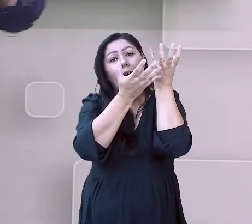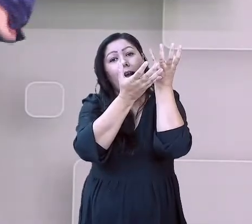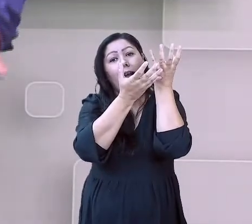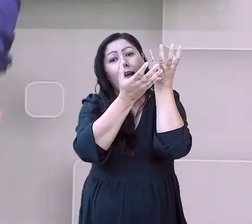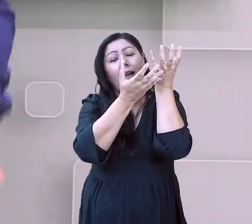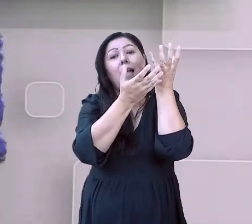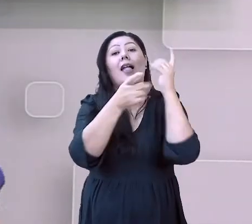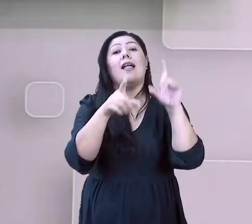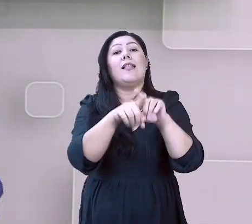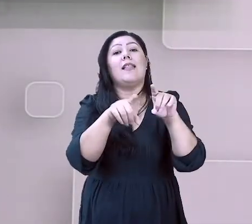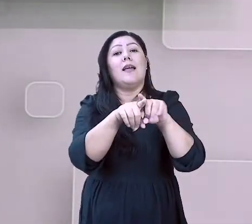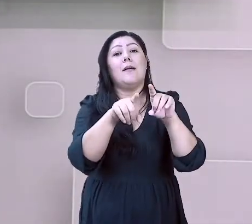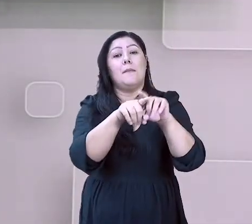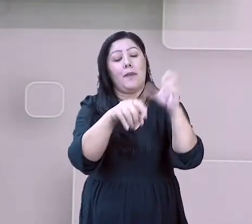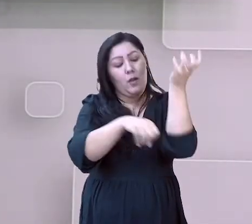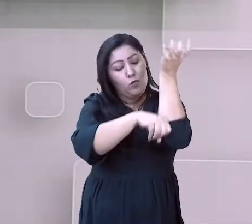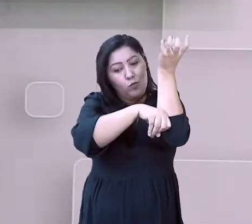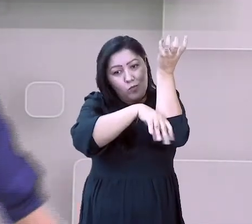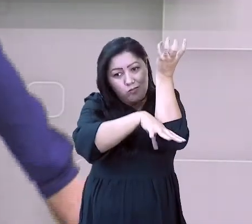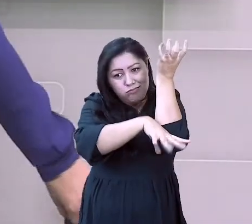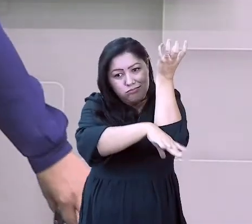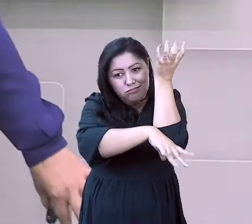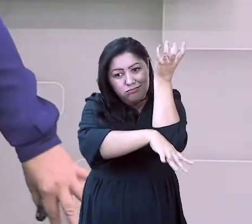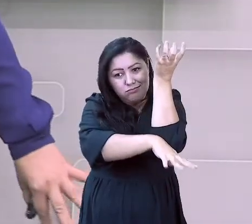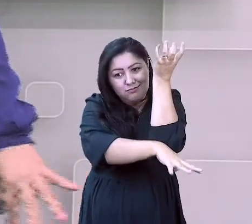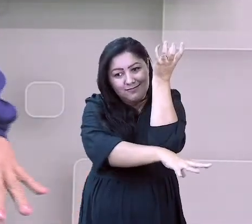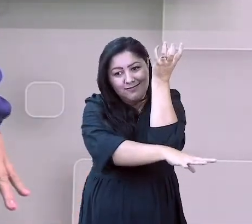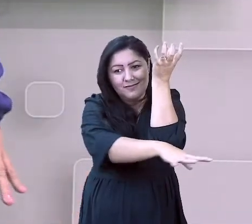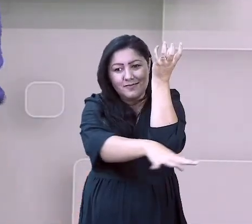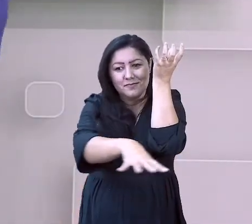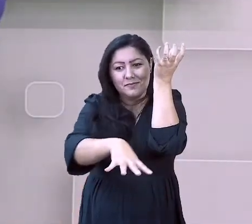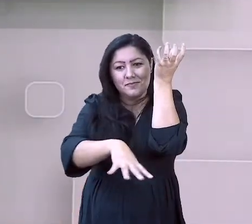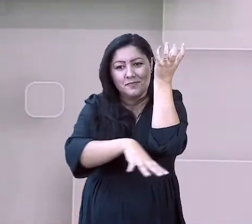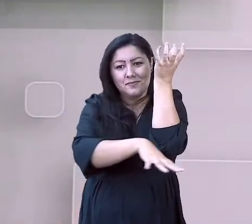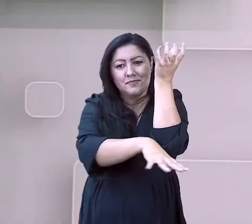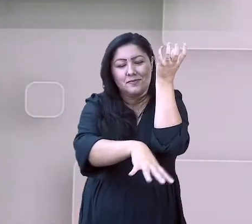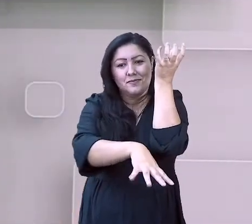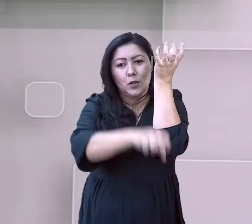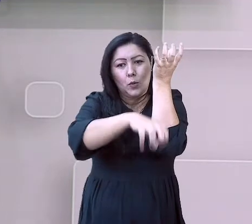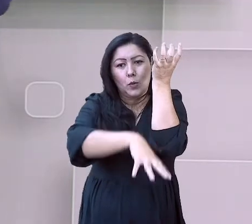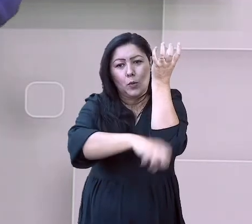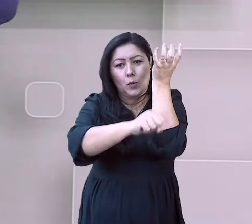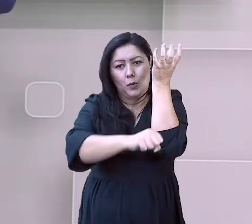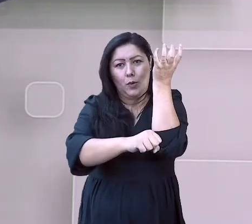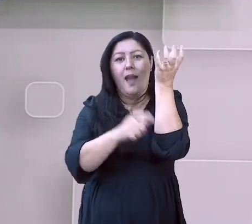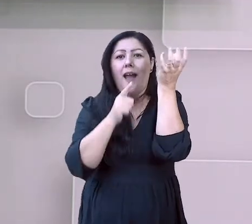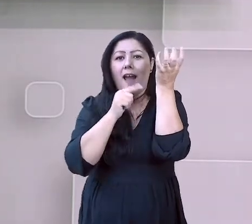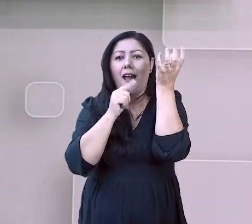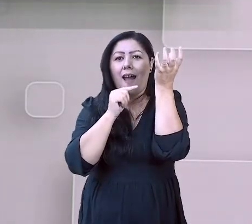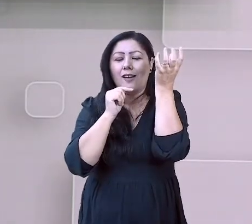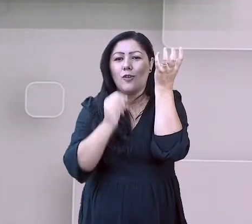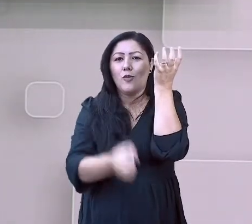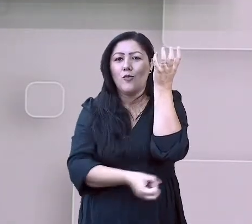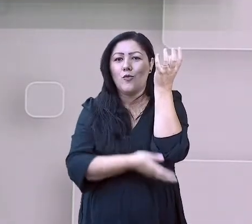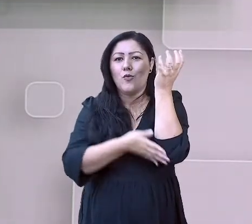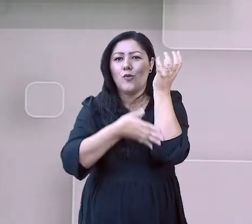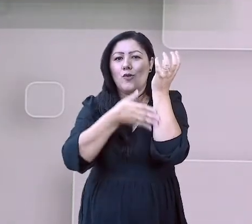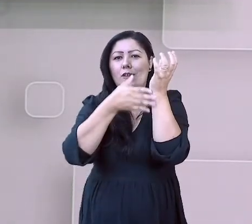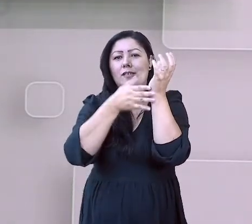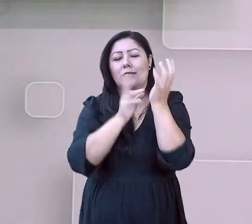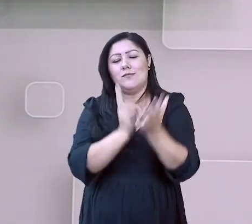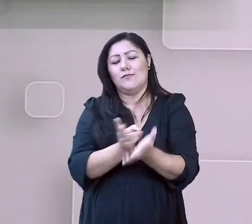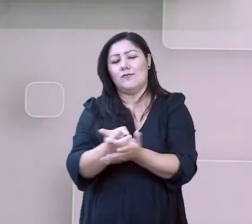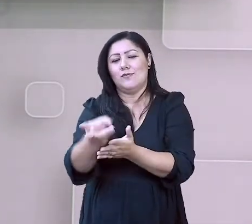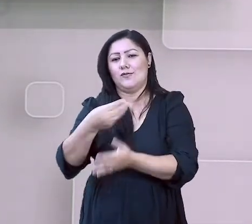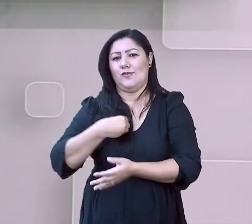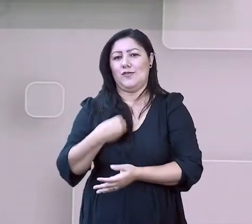as suas raízes também em busca de água, para resistir a esse período